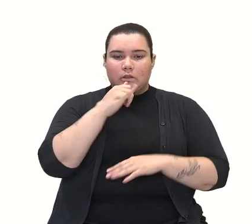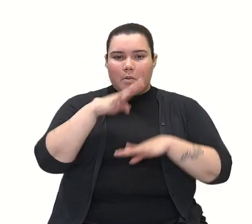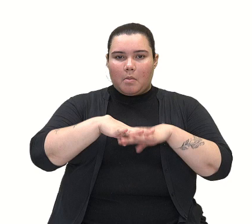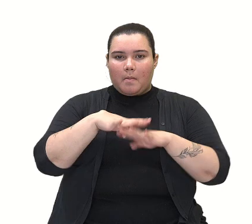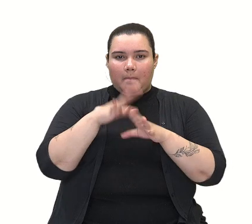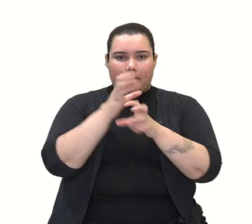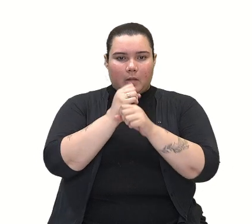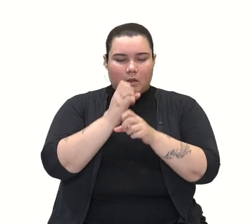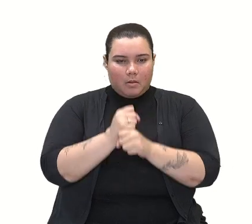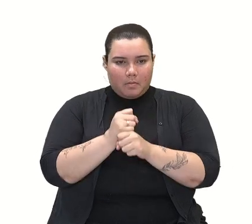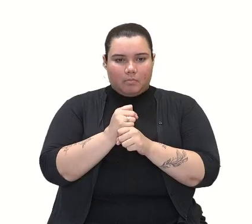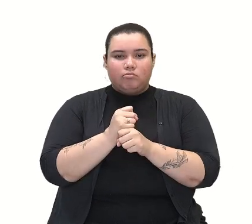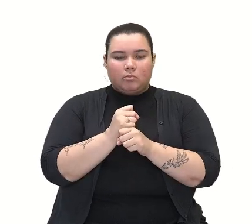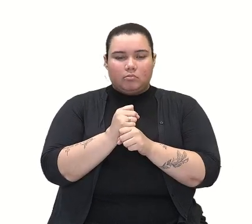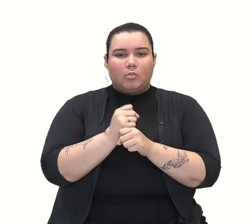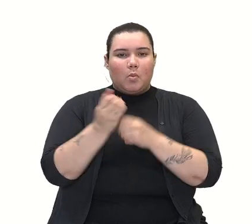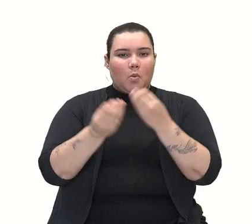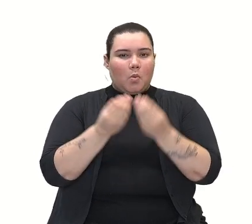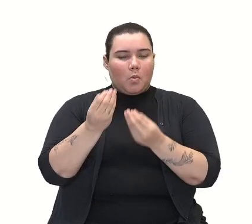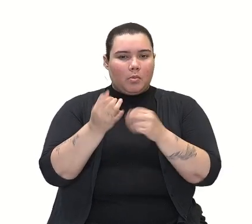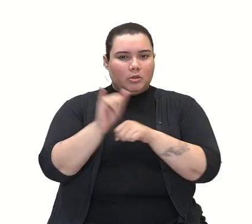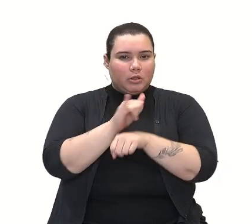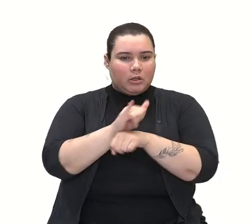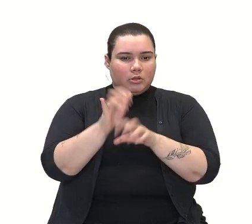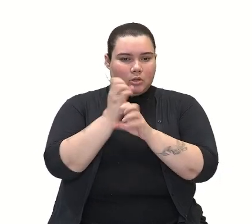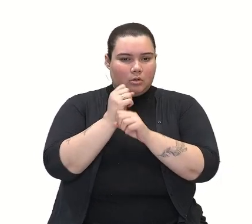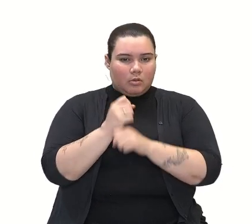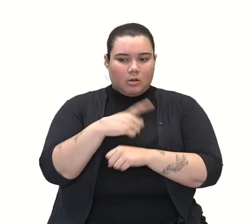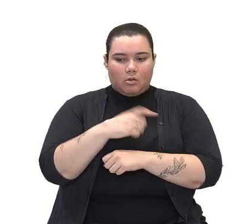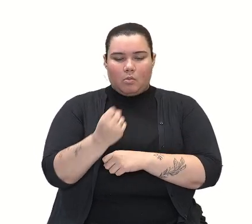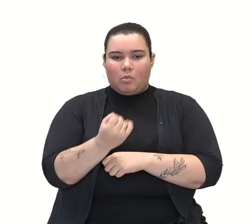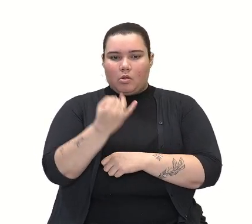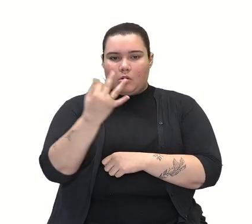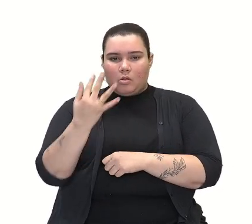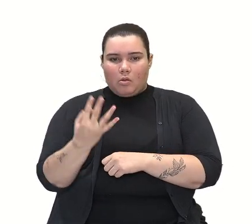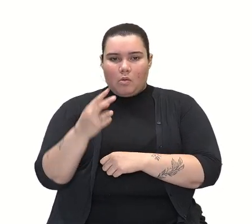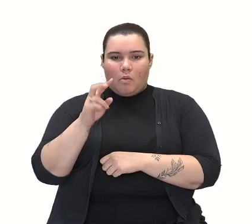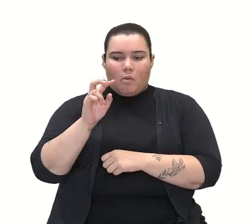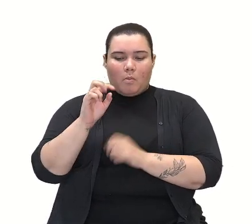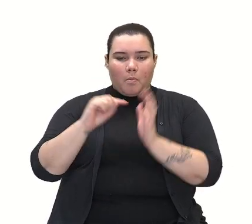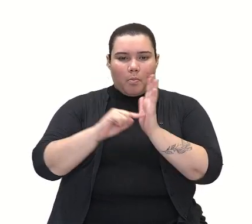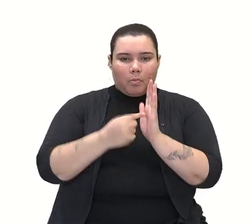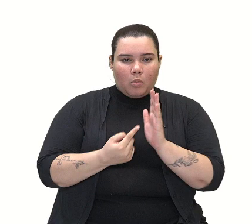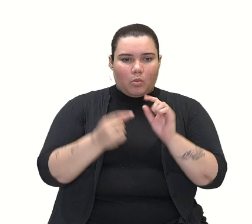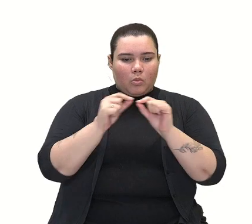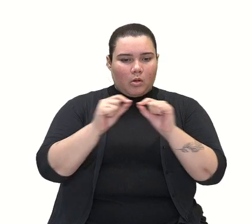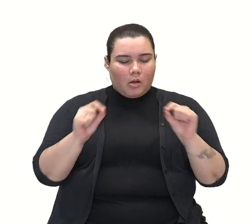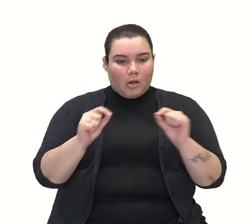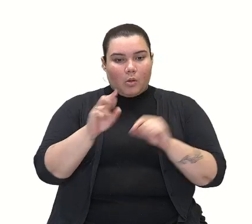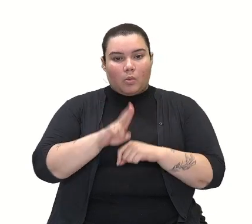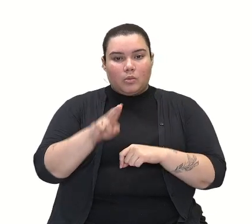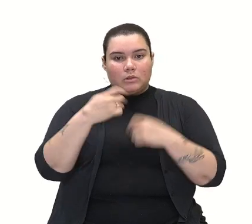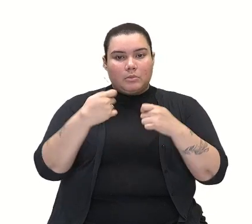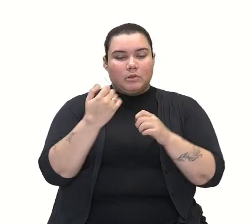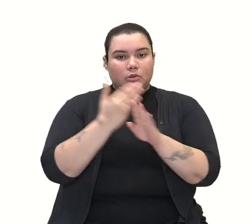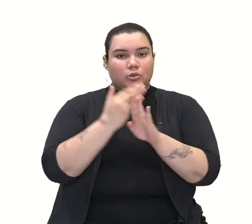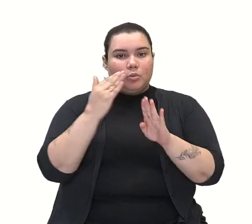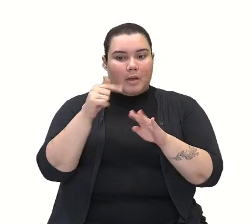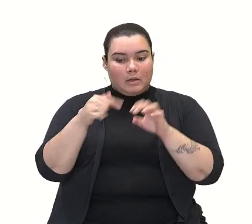um octaedro, né? Nós já tínhamos aí a quantidade de vértices e de arestas, e a gente chegou utilizando a relação de